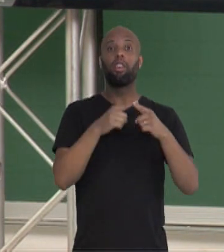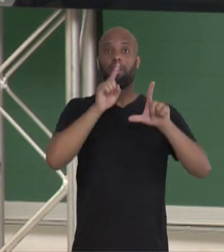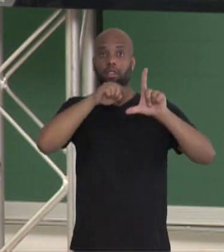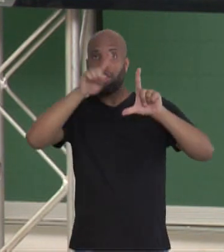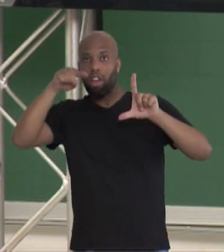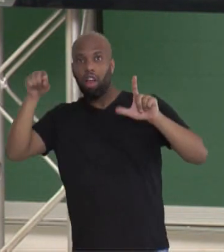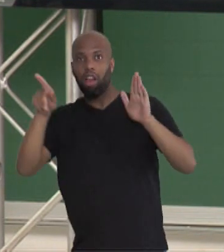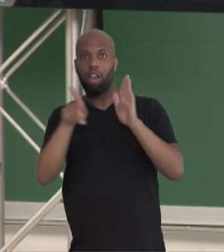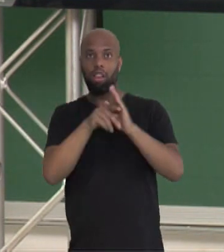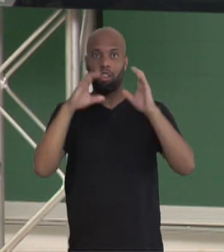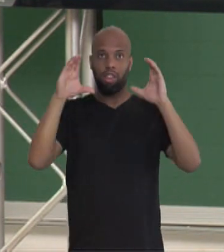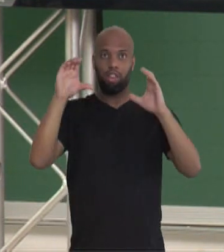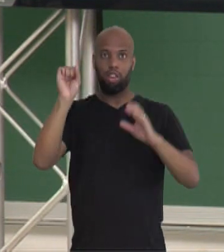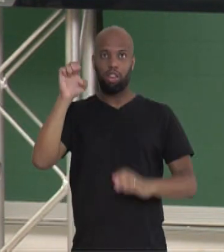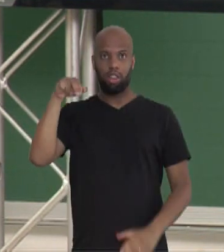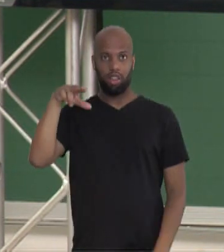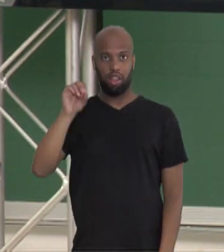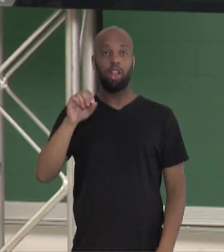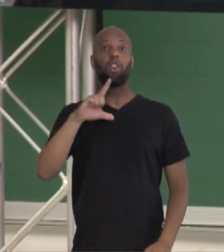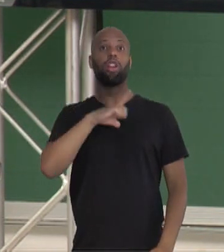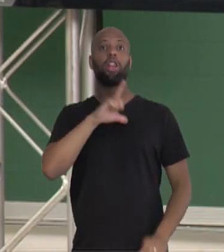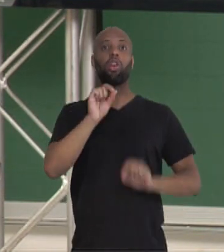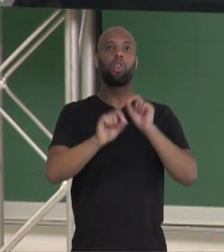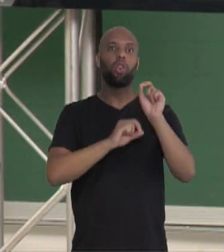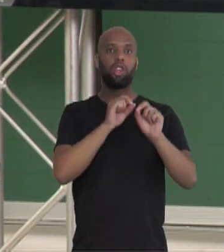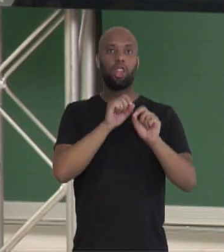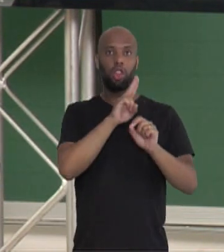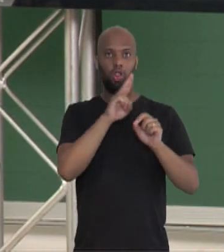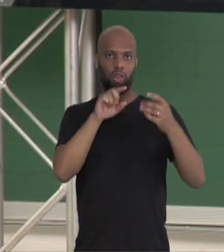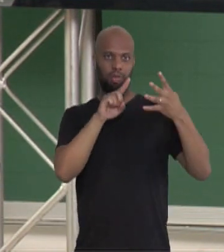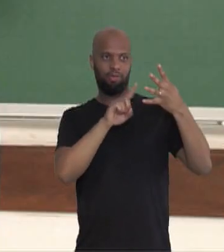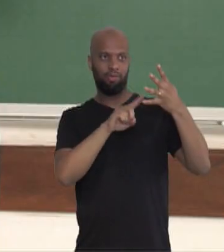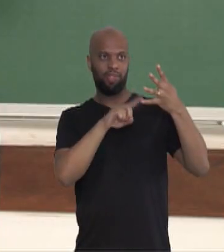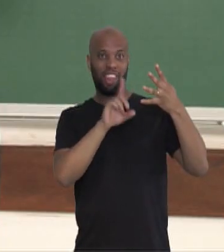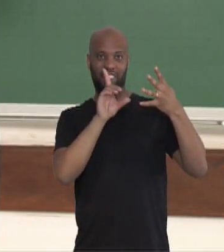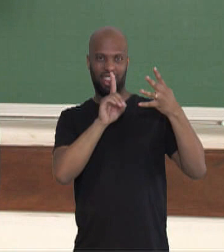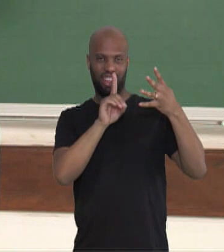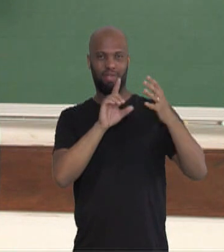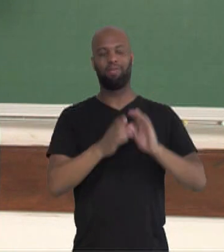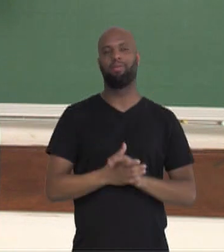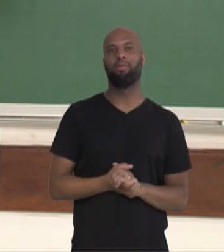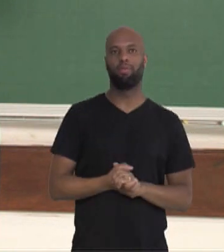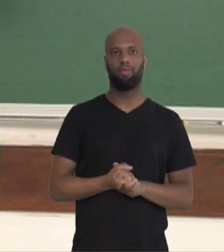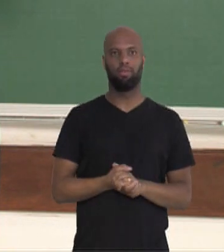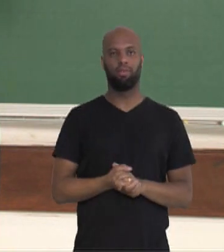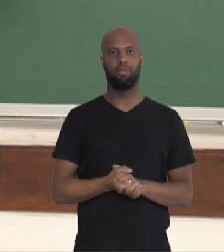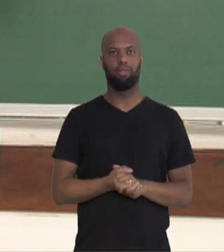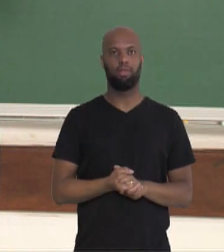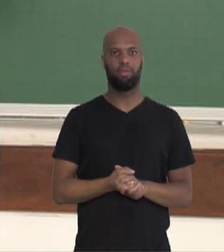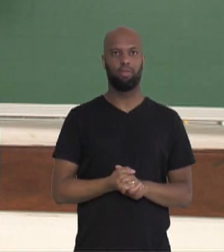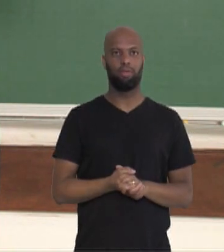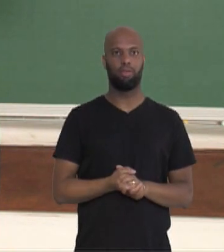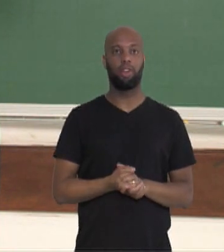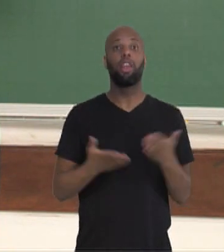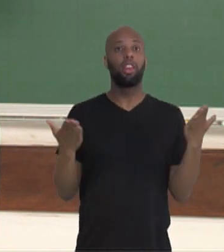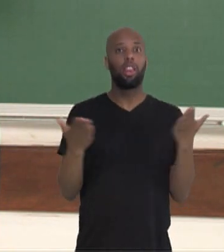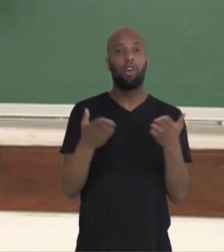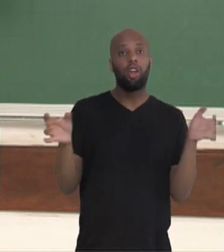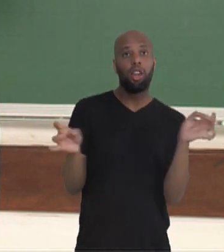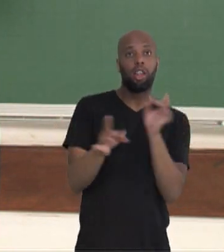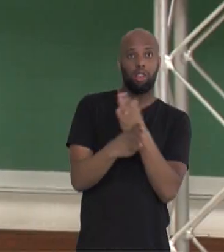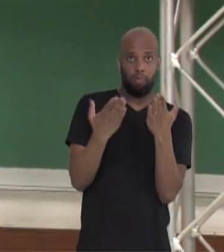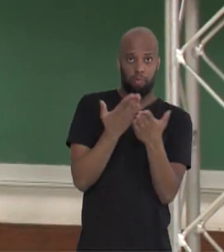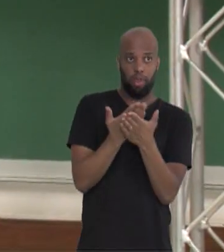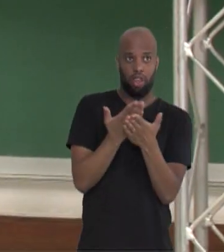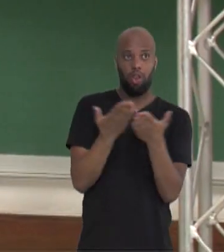função seno, ele vai receber o nome de gráfico senoide. Muito bem, gente! E para encerrar nossa aula,